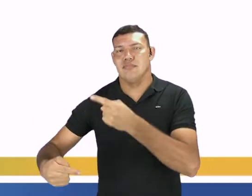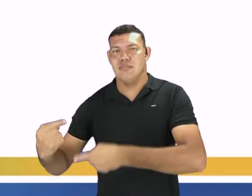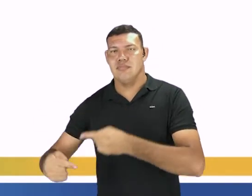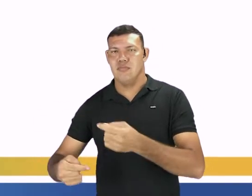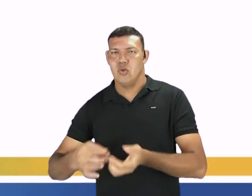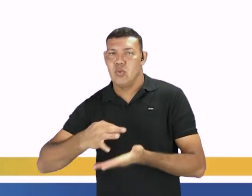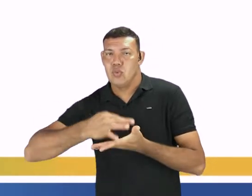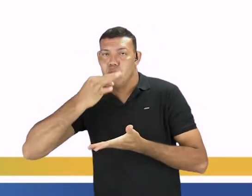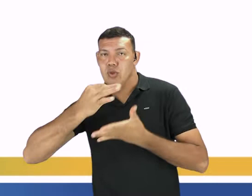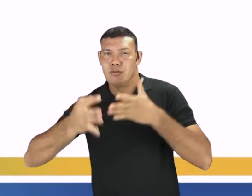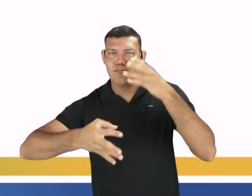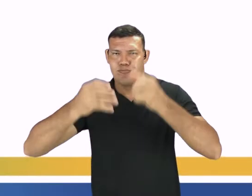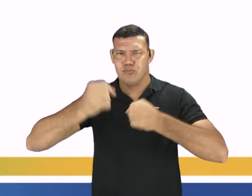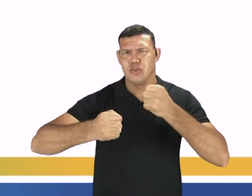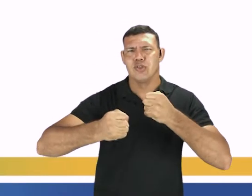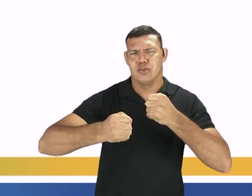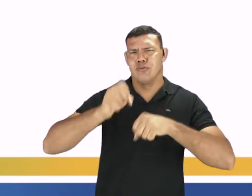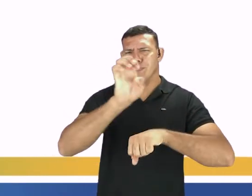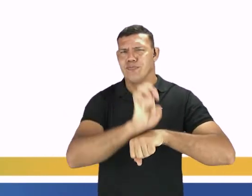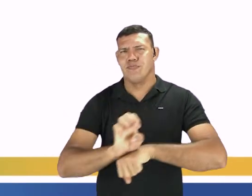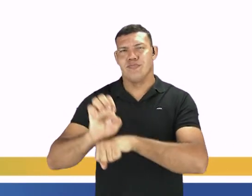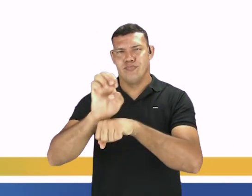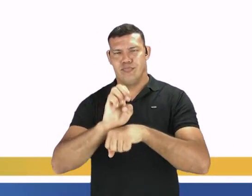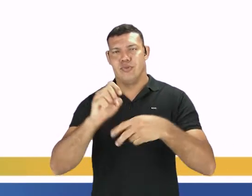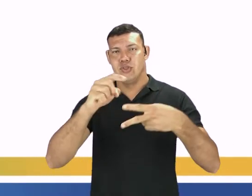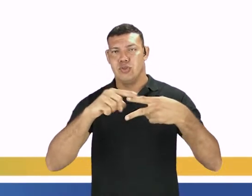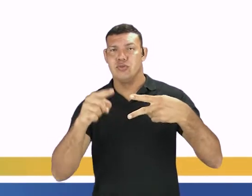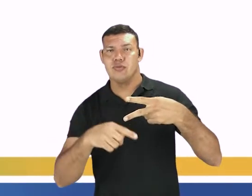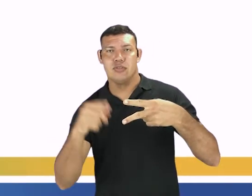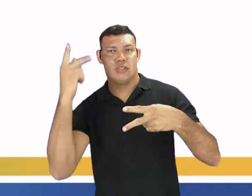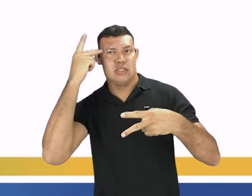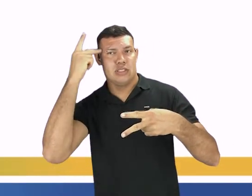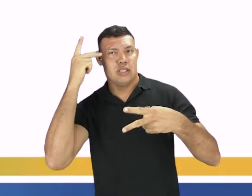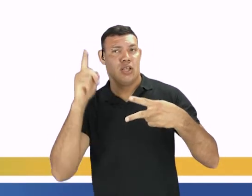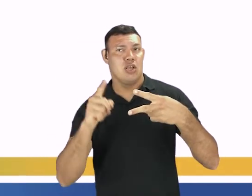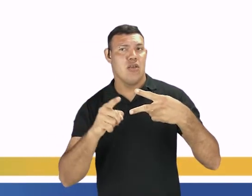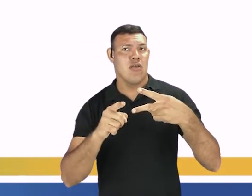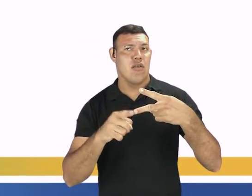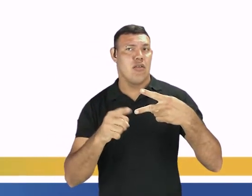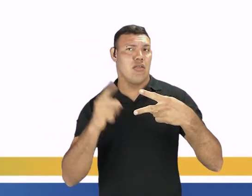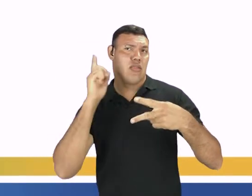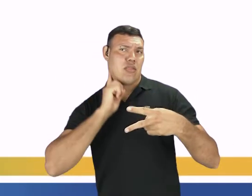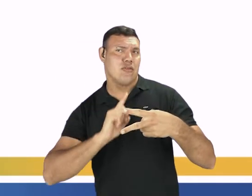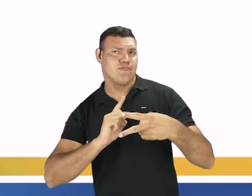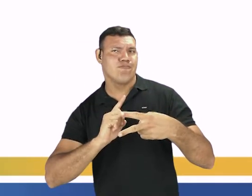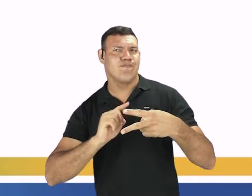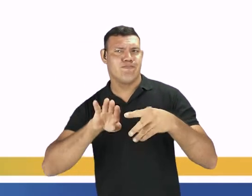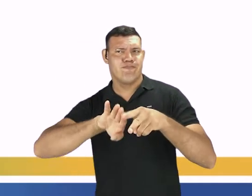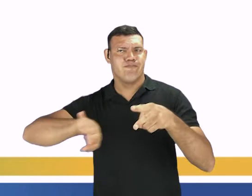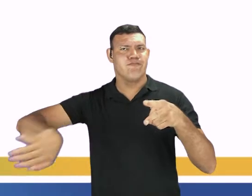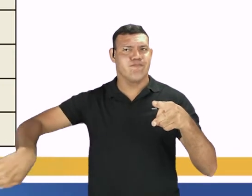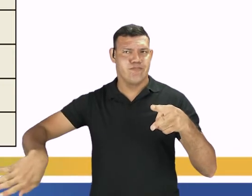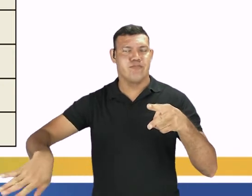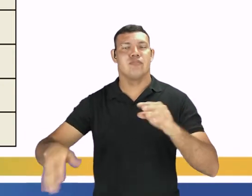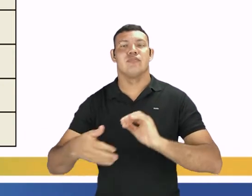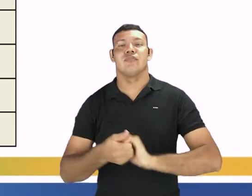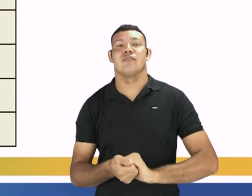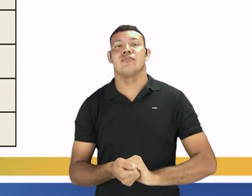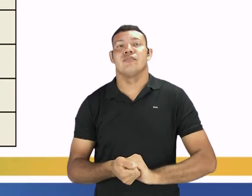com leite, né? Com os dois estados lá maiores e os outros aí que não participam aí desse